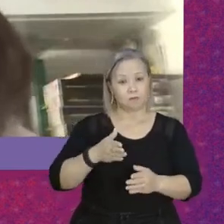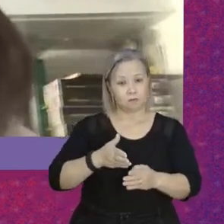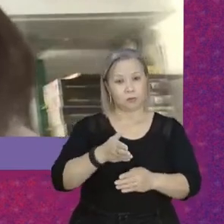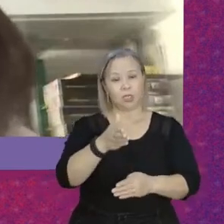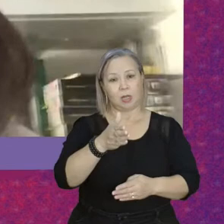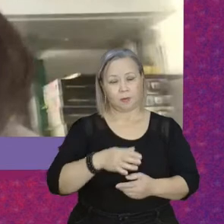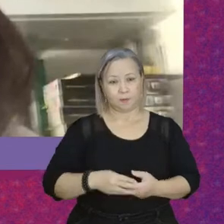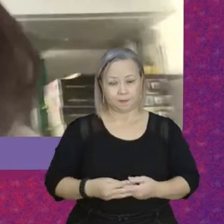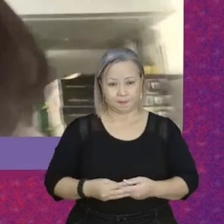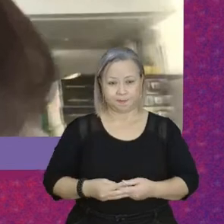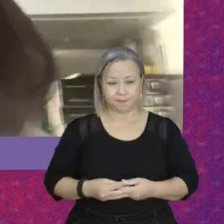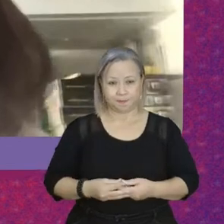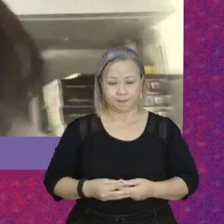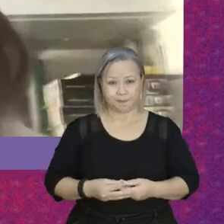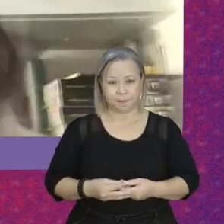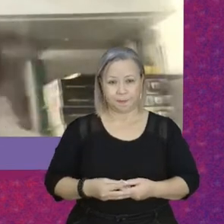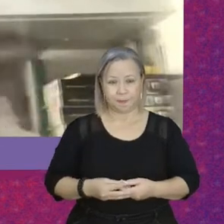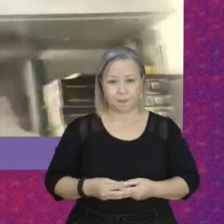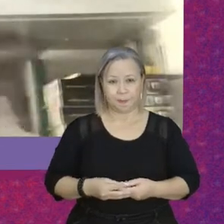Bem,